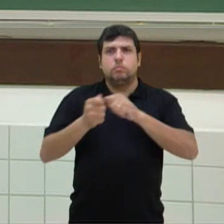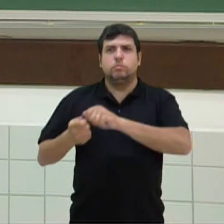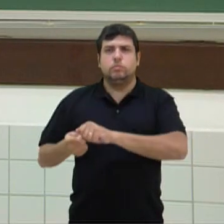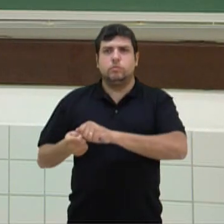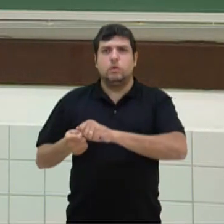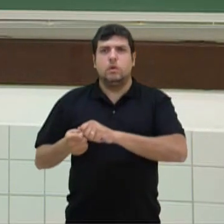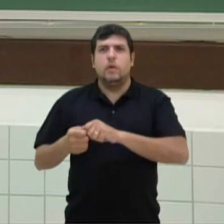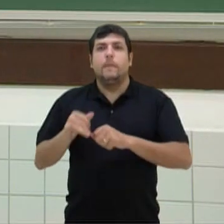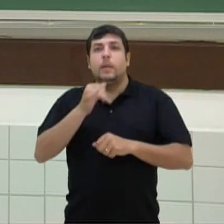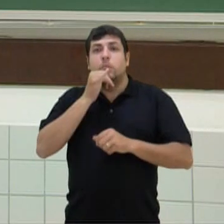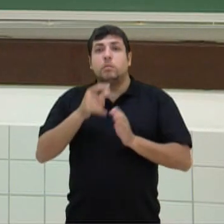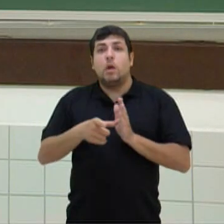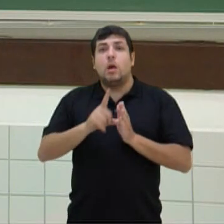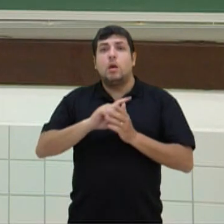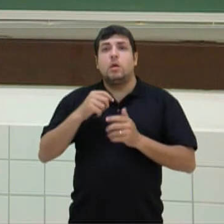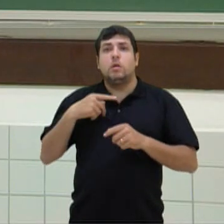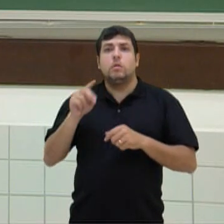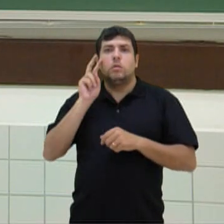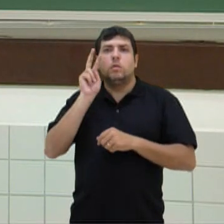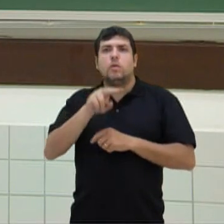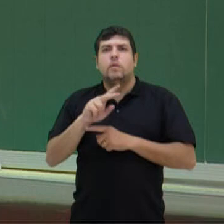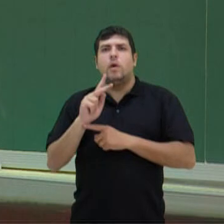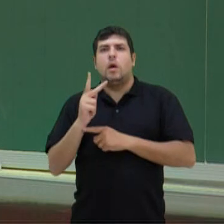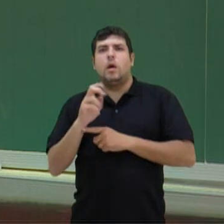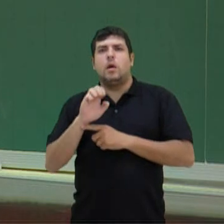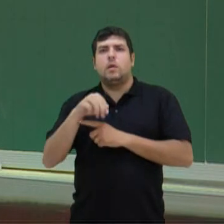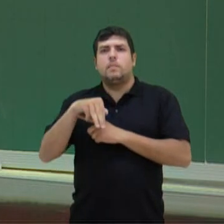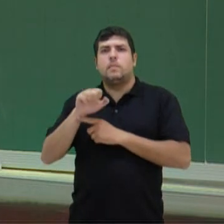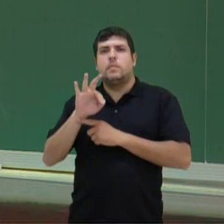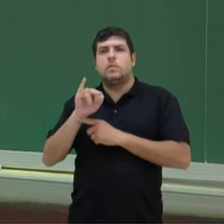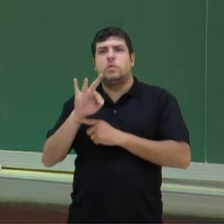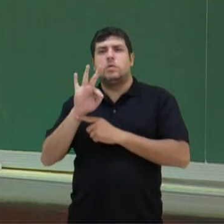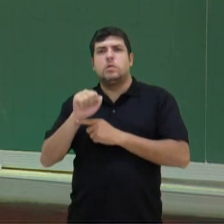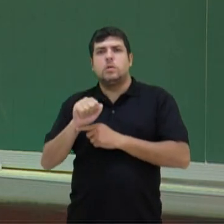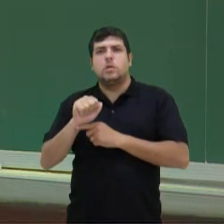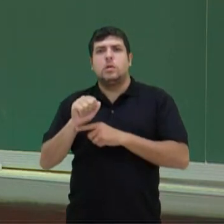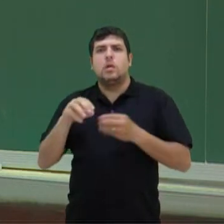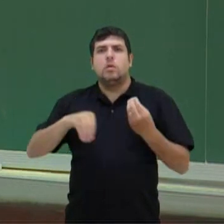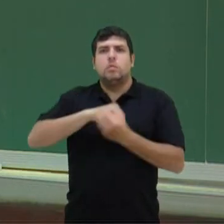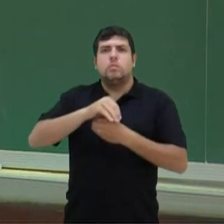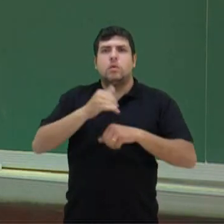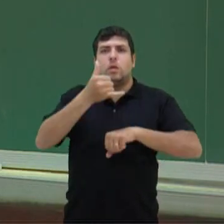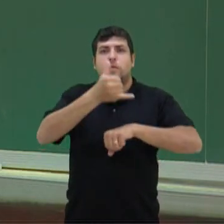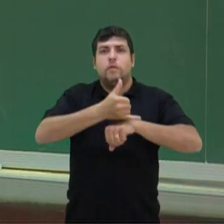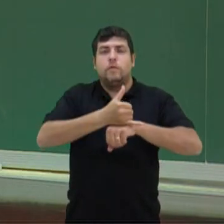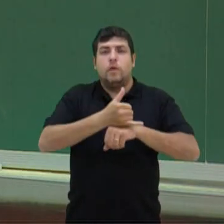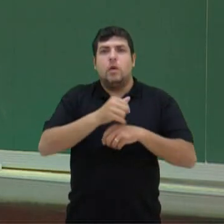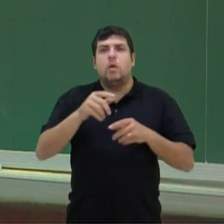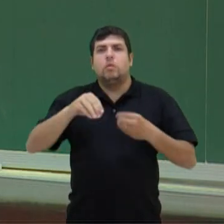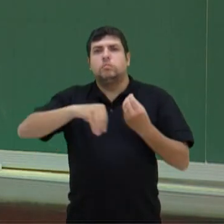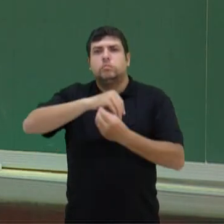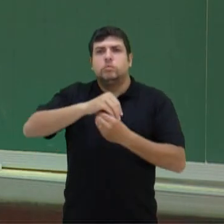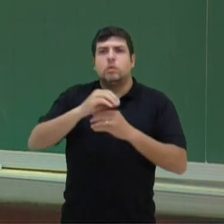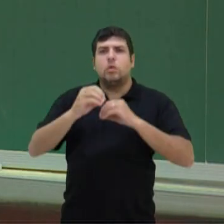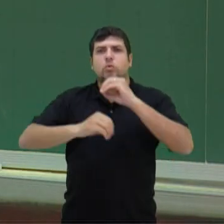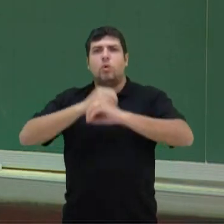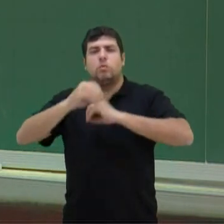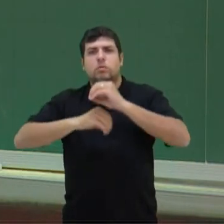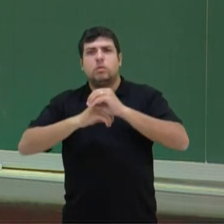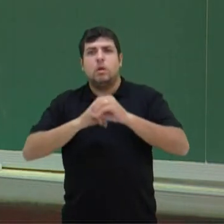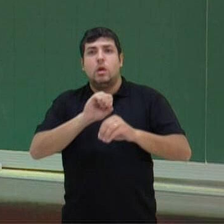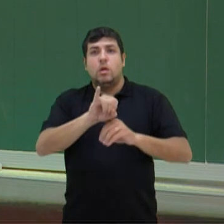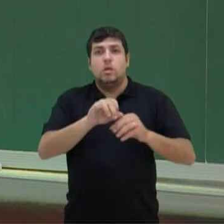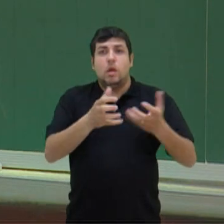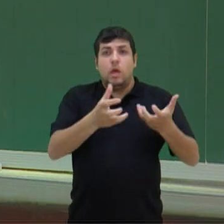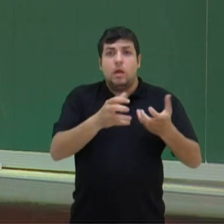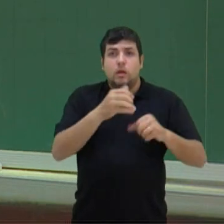que é um mineral, né? Está associado não só o ferro dentro dela, o oxigênio está ali presente. Então, se o meu interesse é produzir ferro, eu preciso saber quanto de